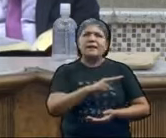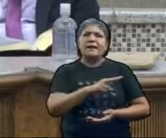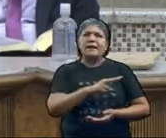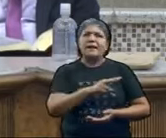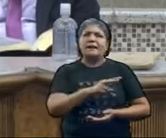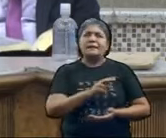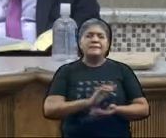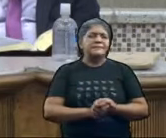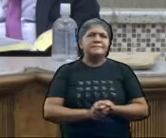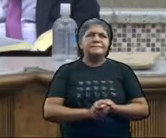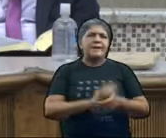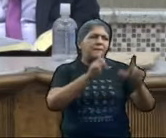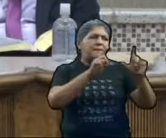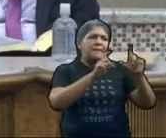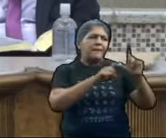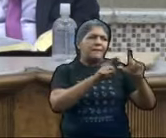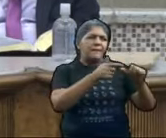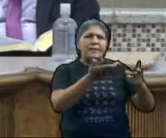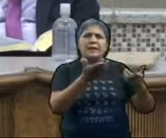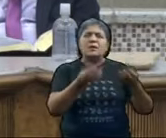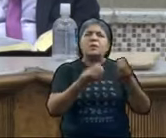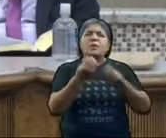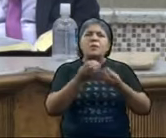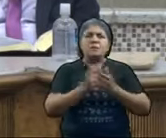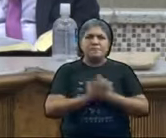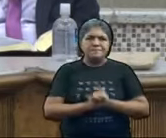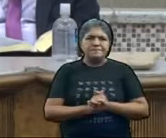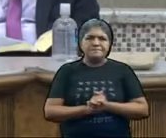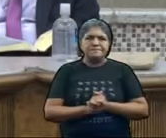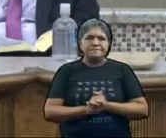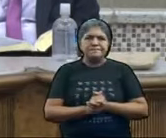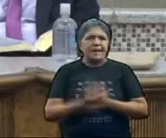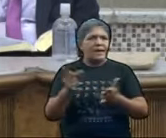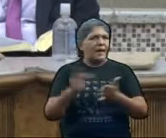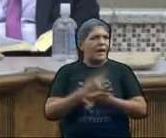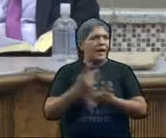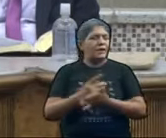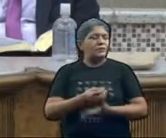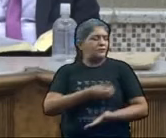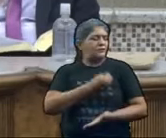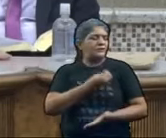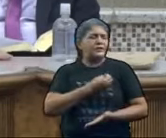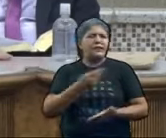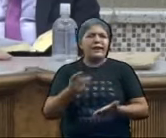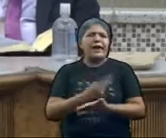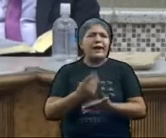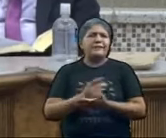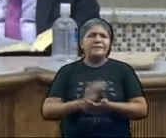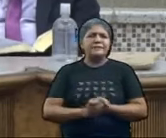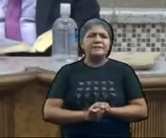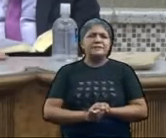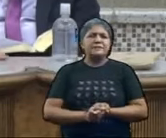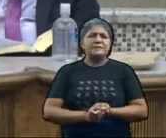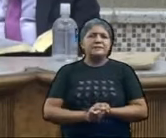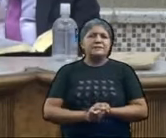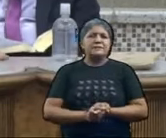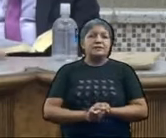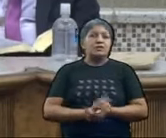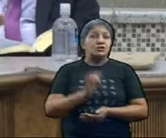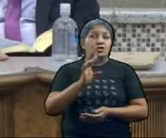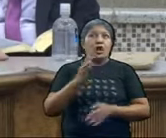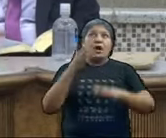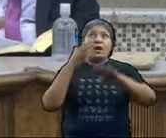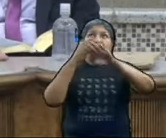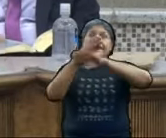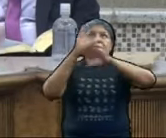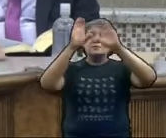do evangelho para mim e para você, queiramos nós ou não, é uma vida de santidade e de pureza